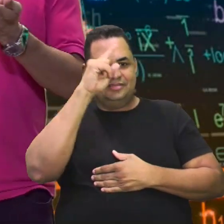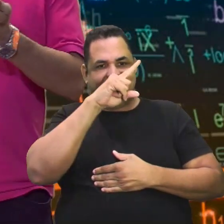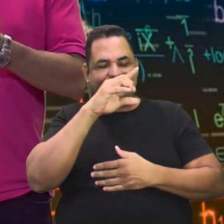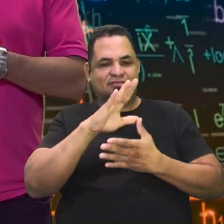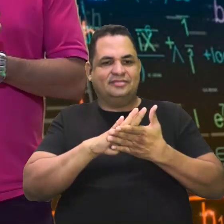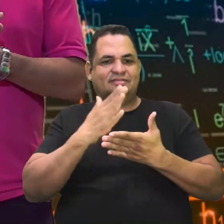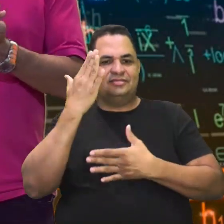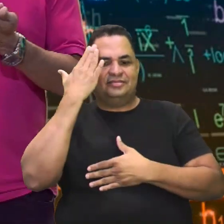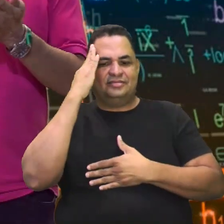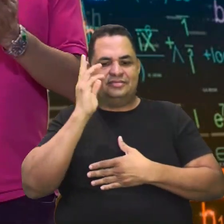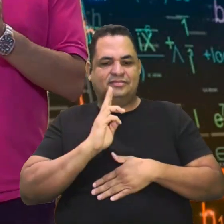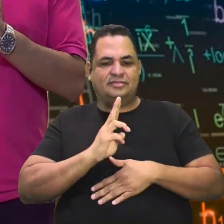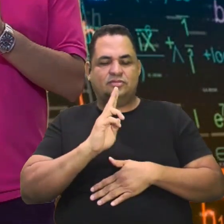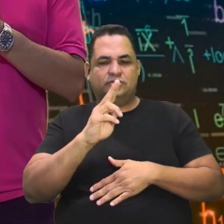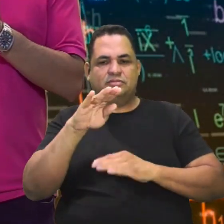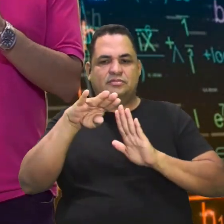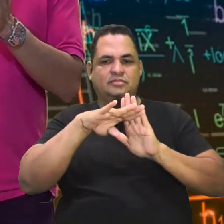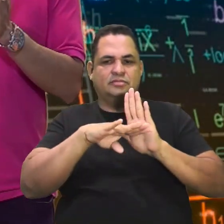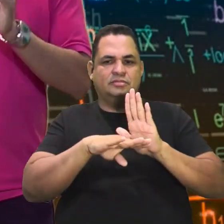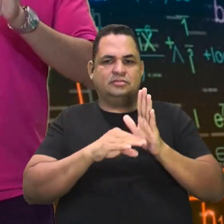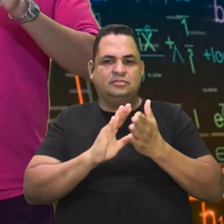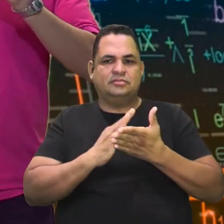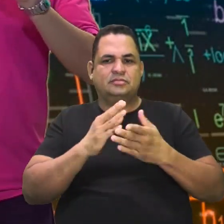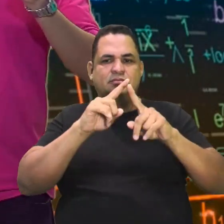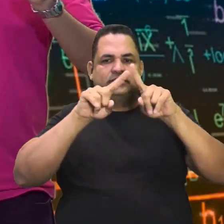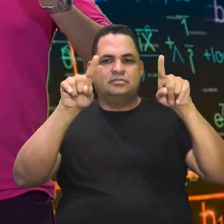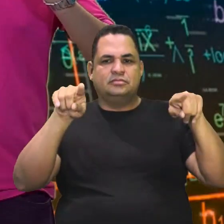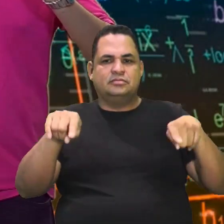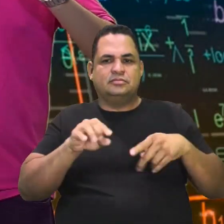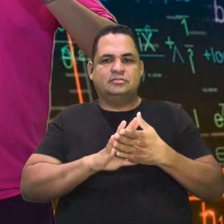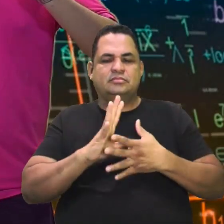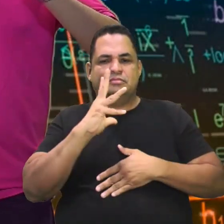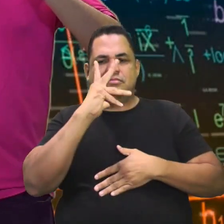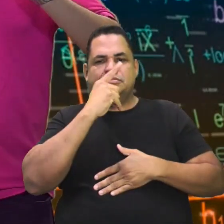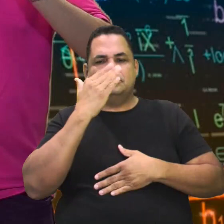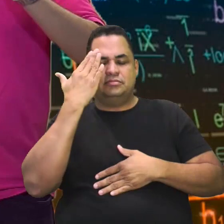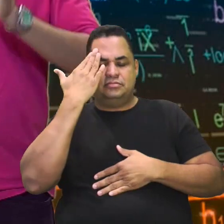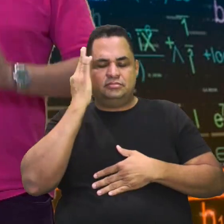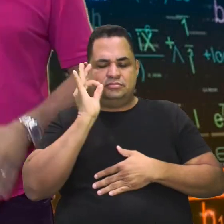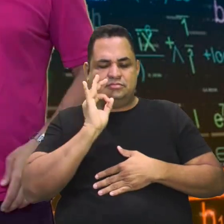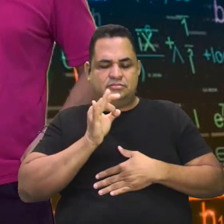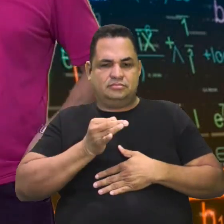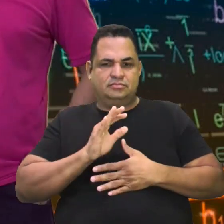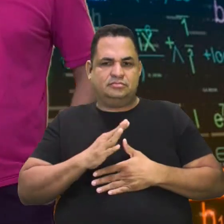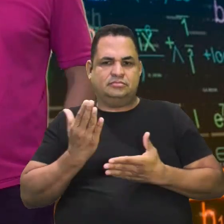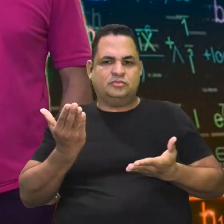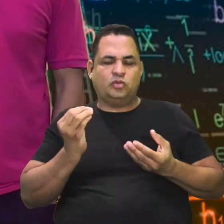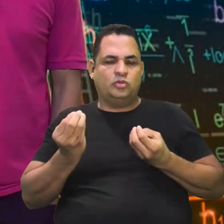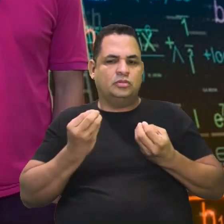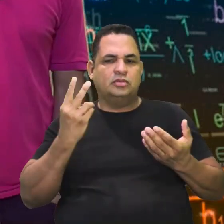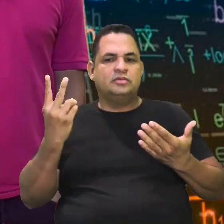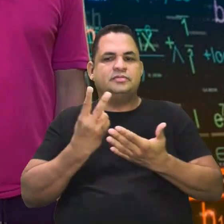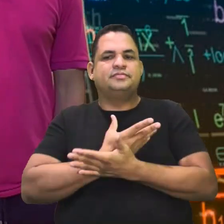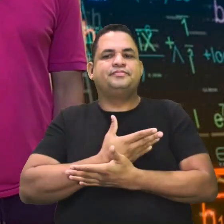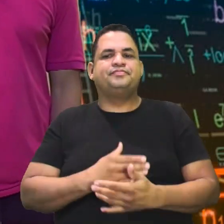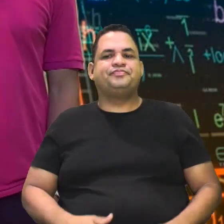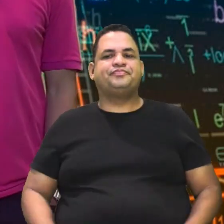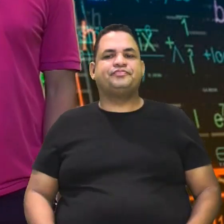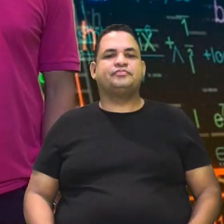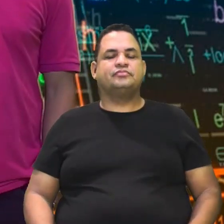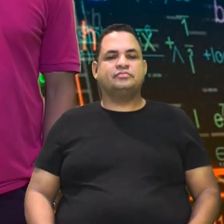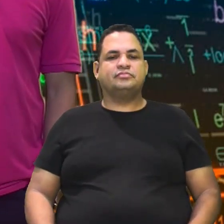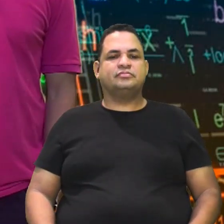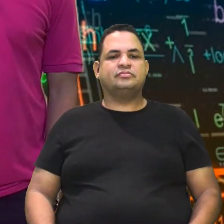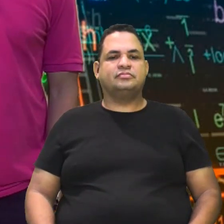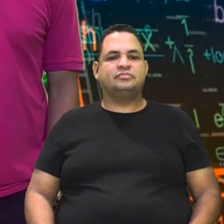é entender o processo. E Tá vamos fazer com eles na tabelinha para ficar bonitinho, para eles entenderem direitinho o processo? Pode ser. Pode ser? Então vamos vendo aí,